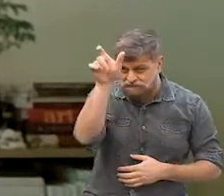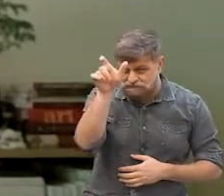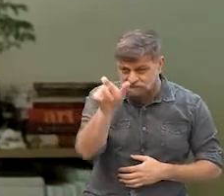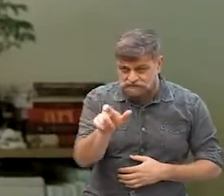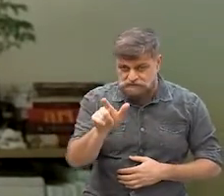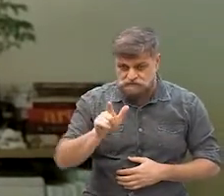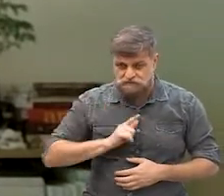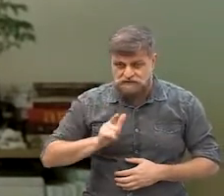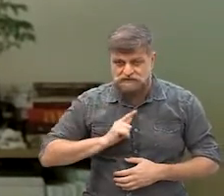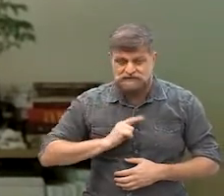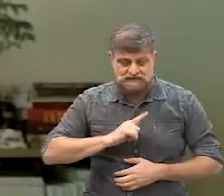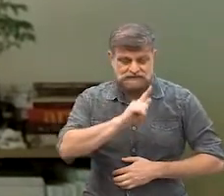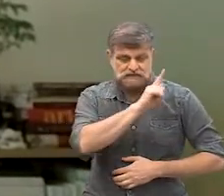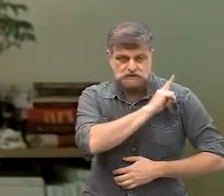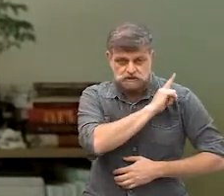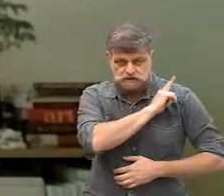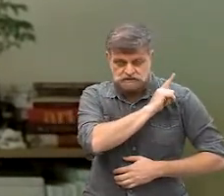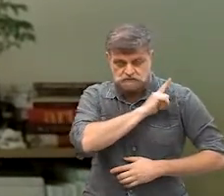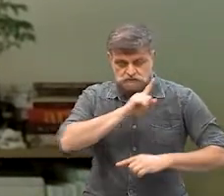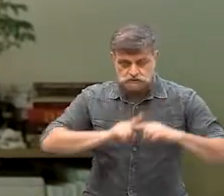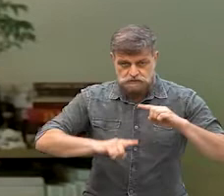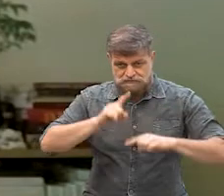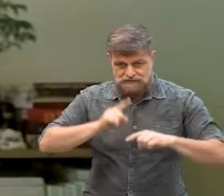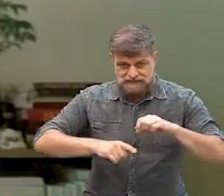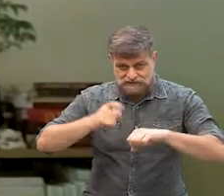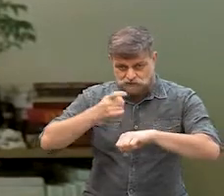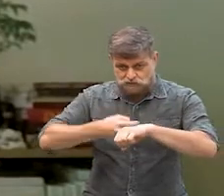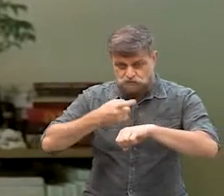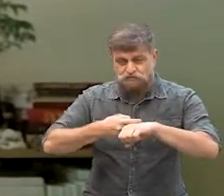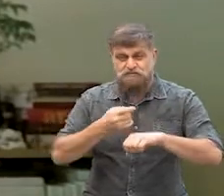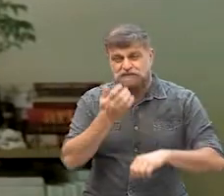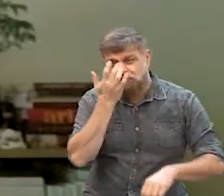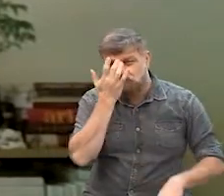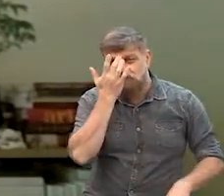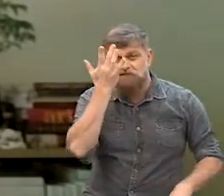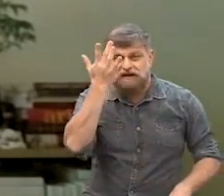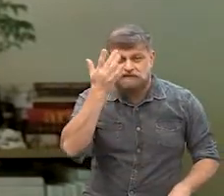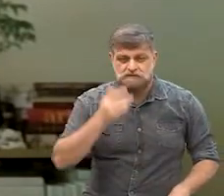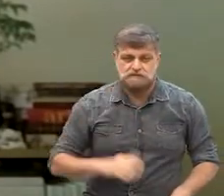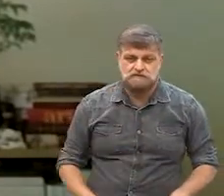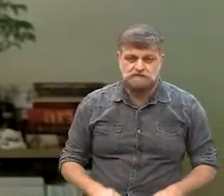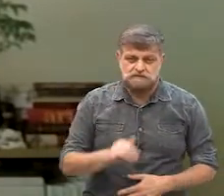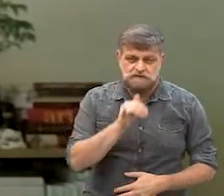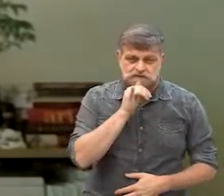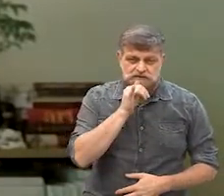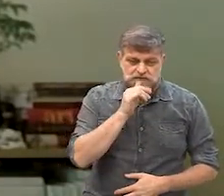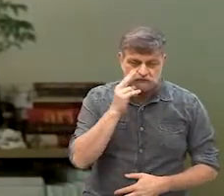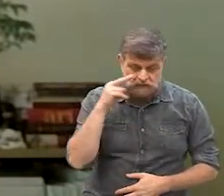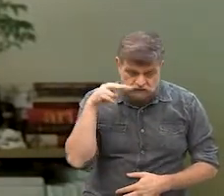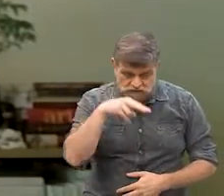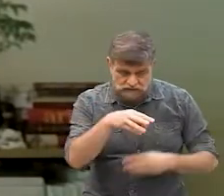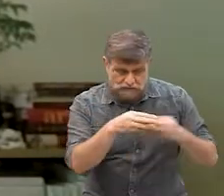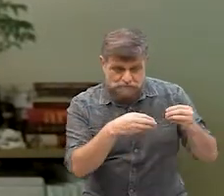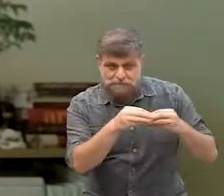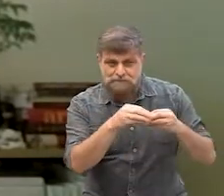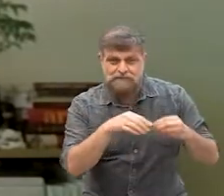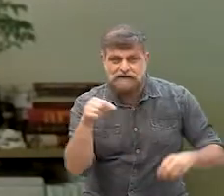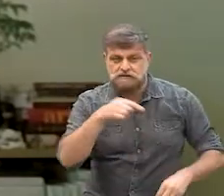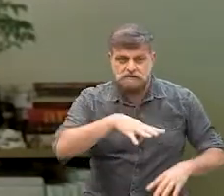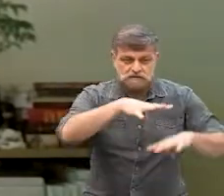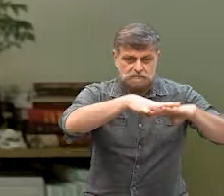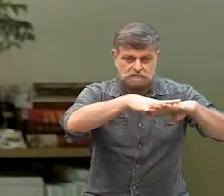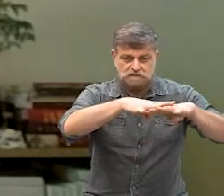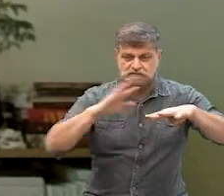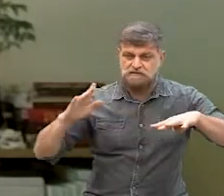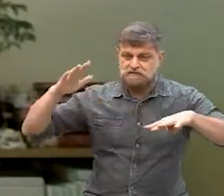do processo de gestão de resíduo sólido urbano, é muito fácil. Por isso que a gente vê, às vezes, plástico na boca de lobo ou